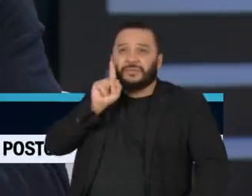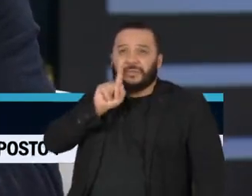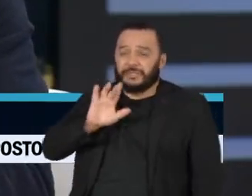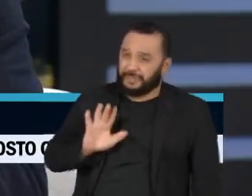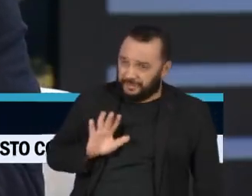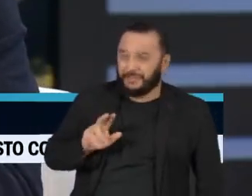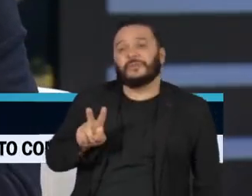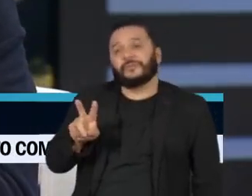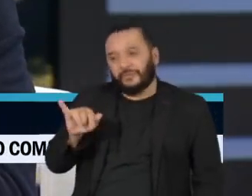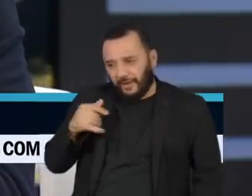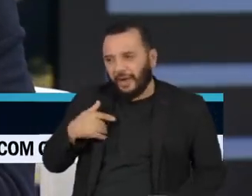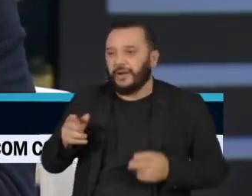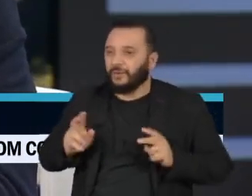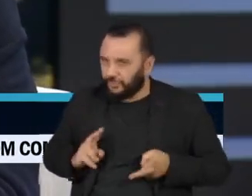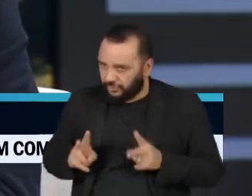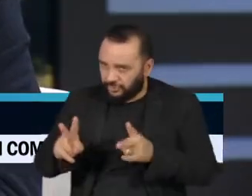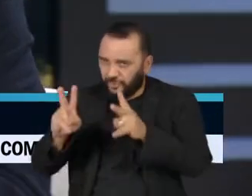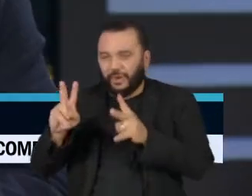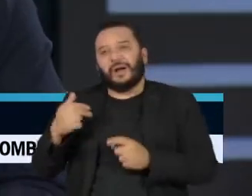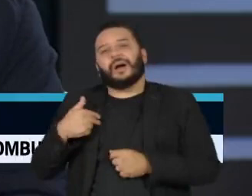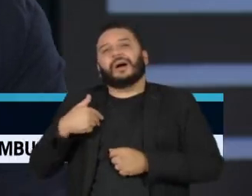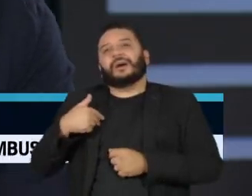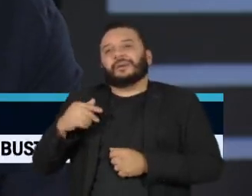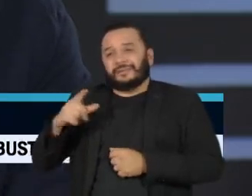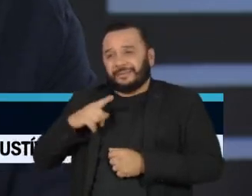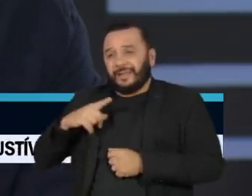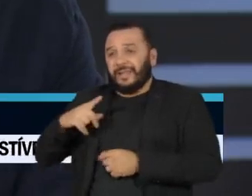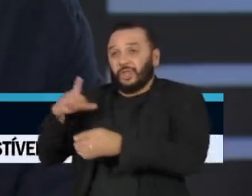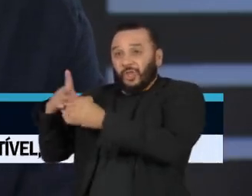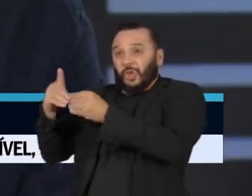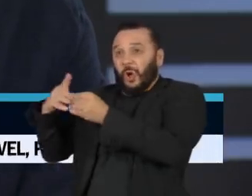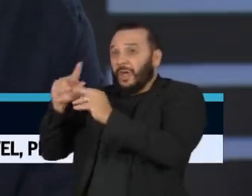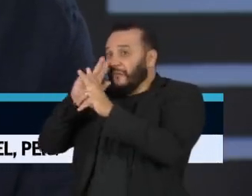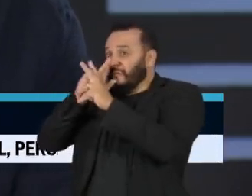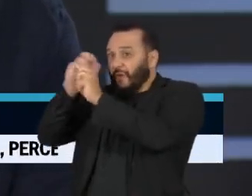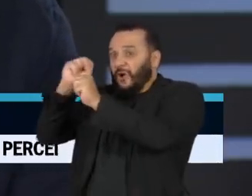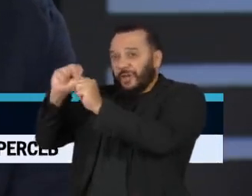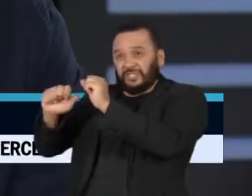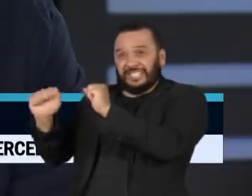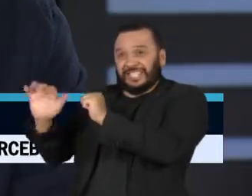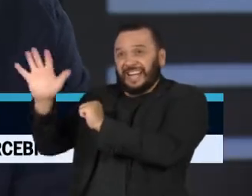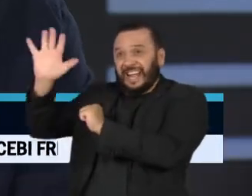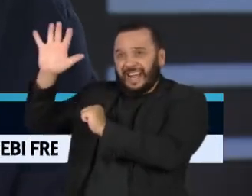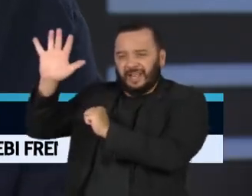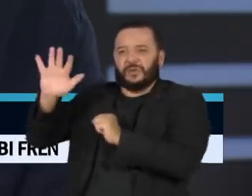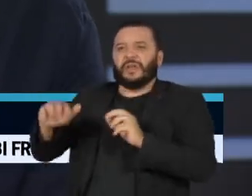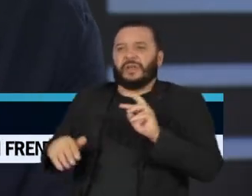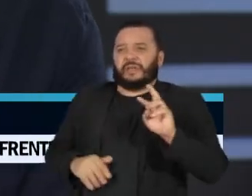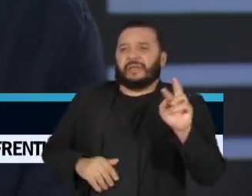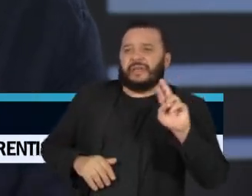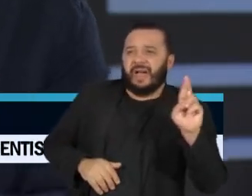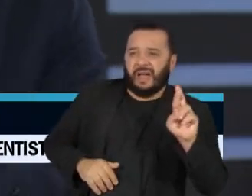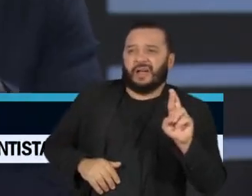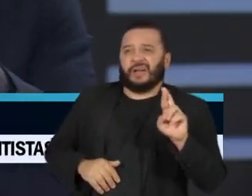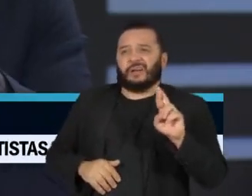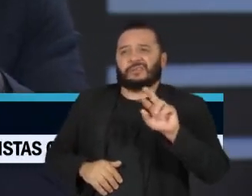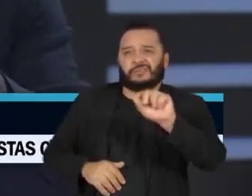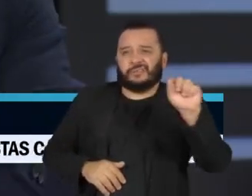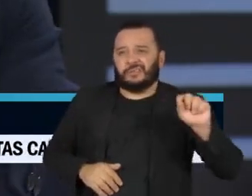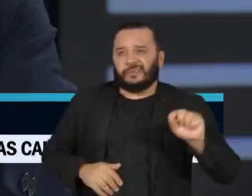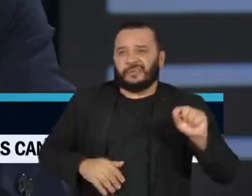as moedas emergentes ficam mais fracas ou seja o preço do dólar aumenta a mais pressão inflacionária